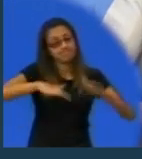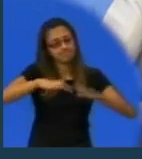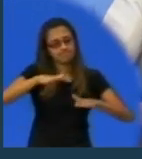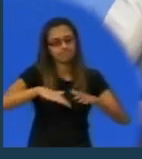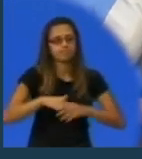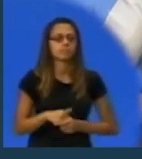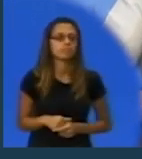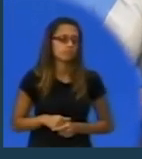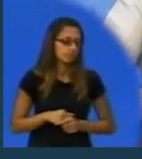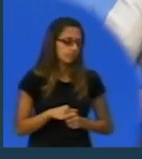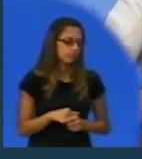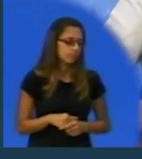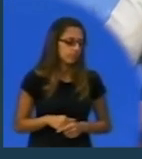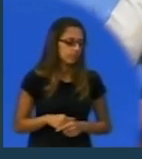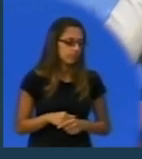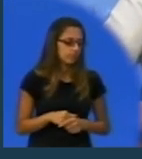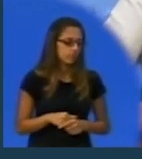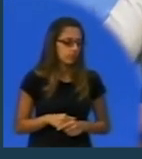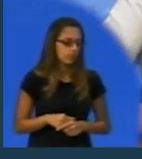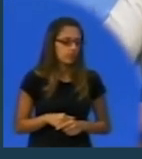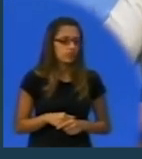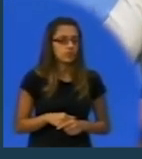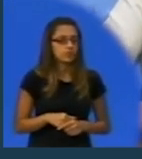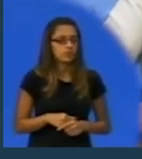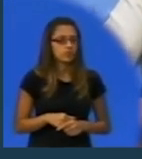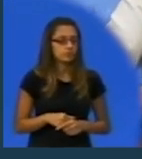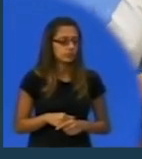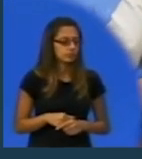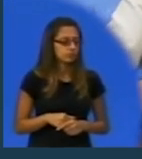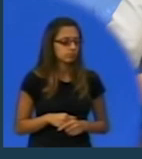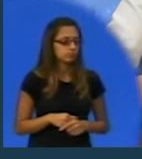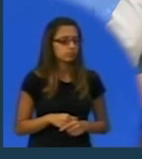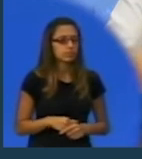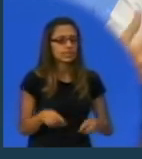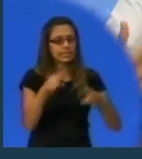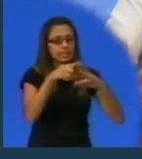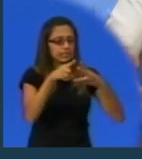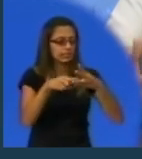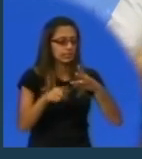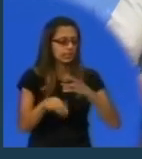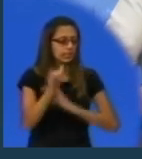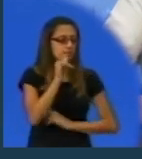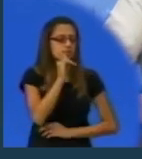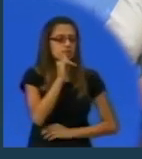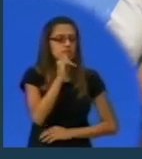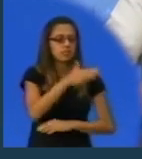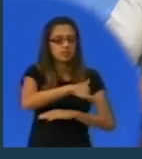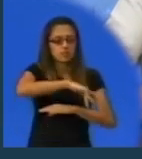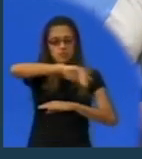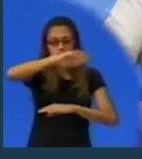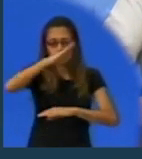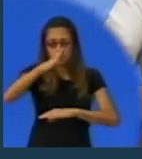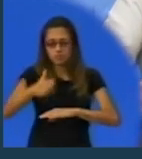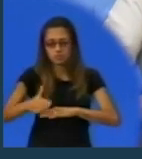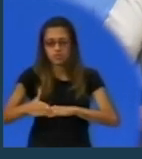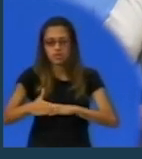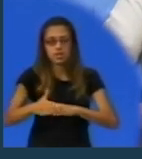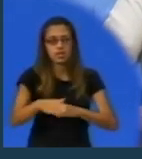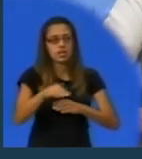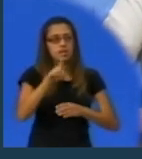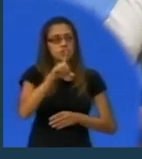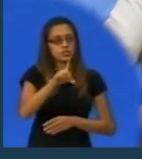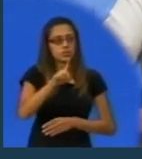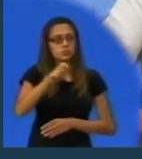simetria. Nós temos aqui 3 exemplos de curva em que a distribuição é normal. E quando